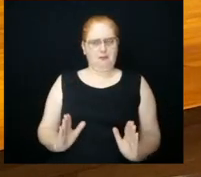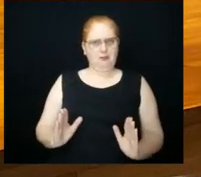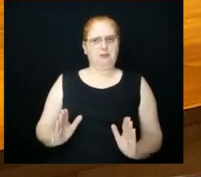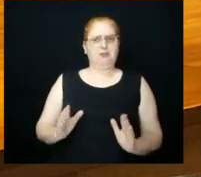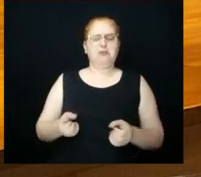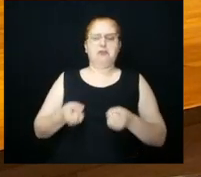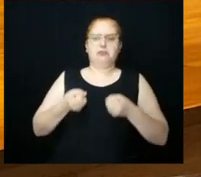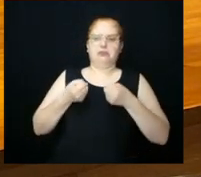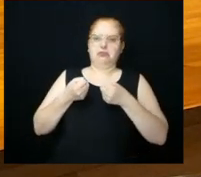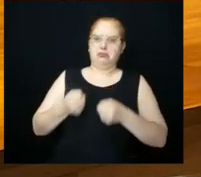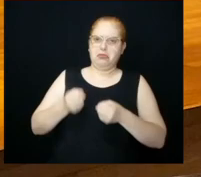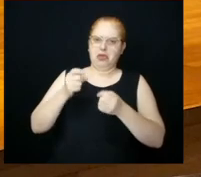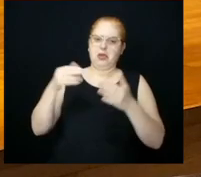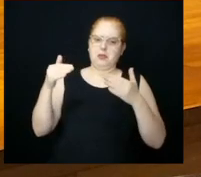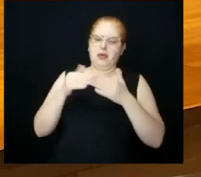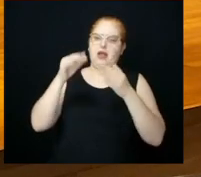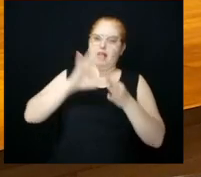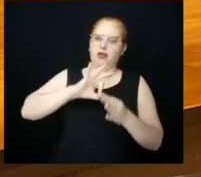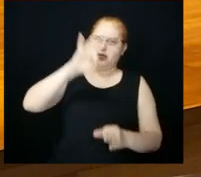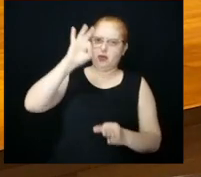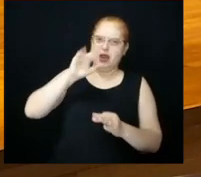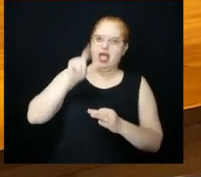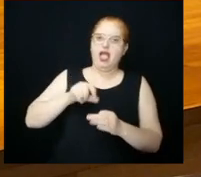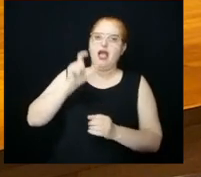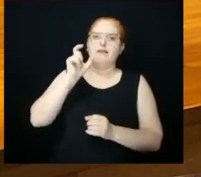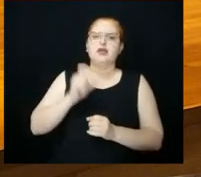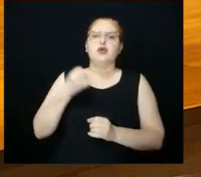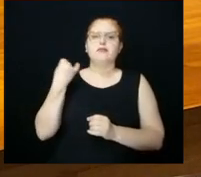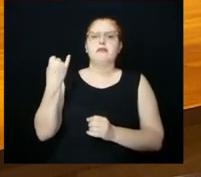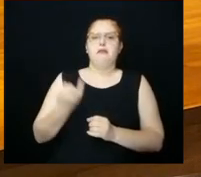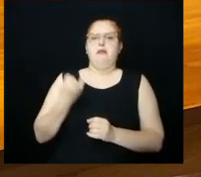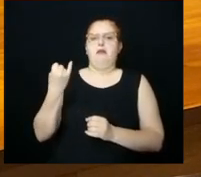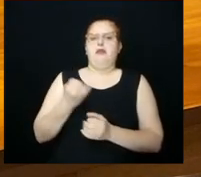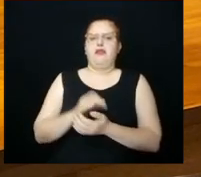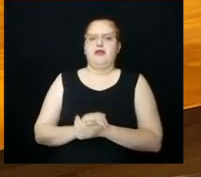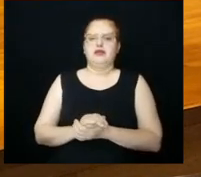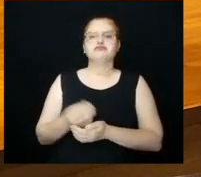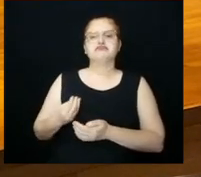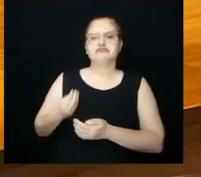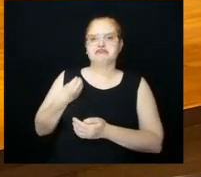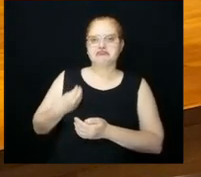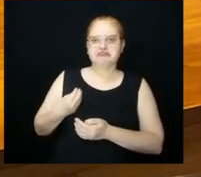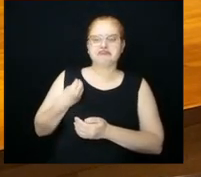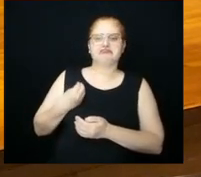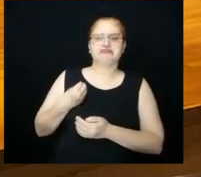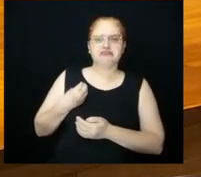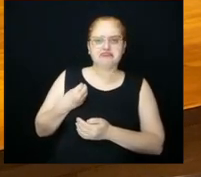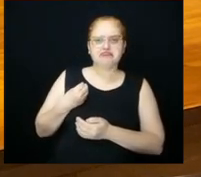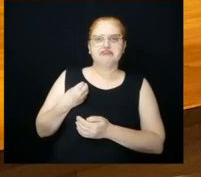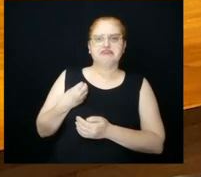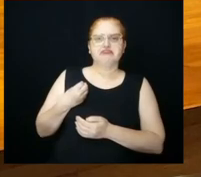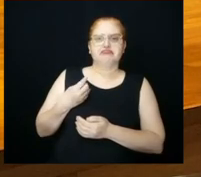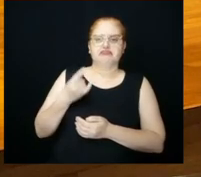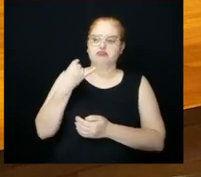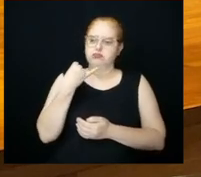seu peso e sua altura, o que fazia dela uma pessoa importante, uma presença, que atraía